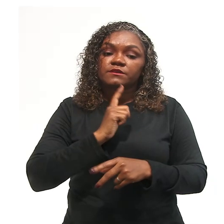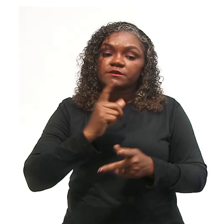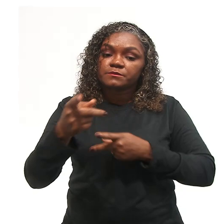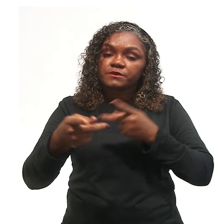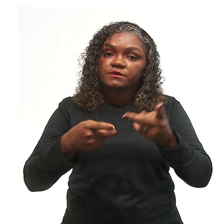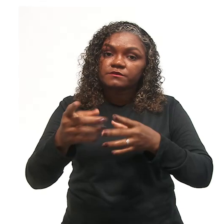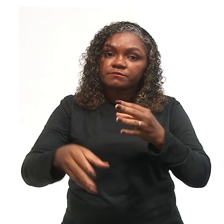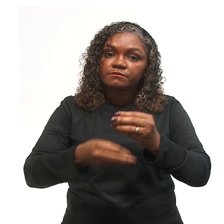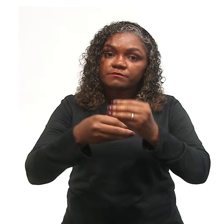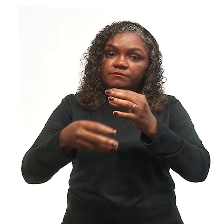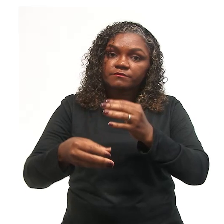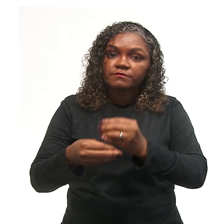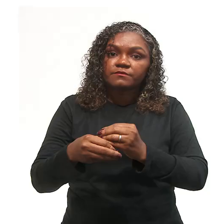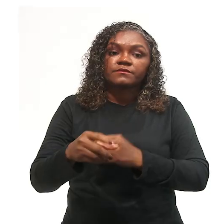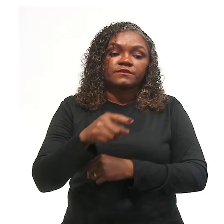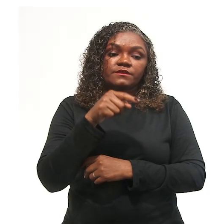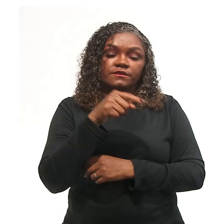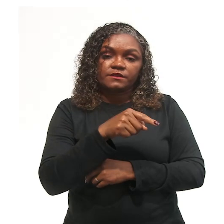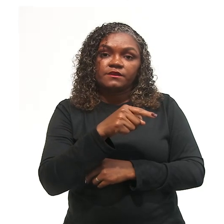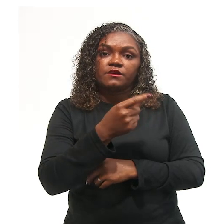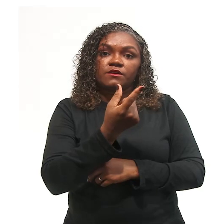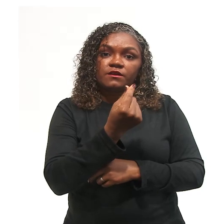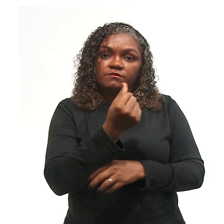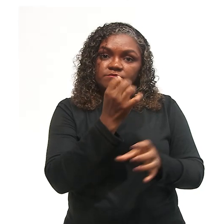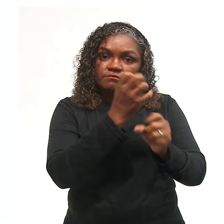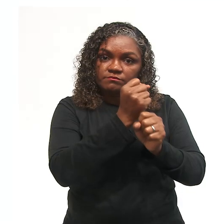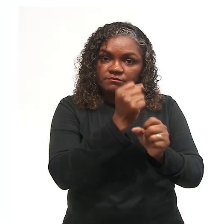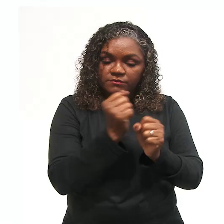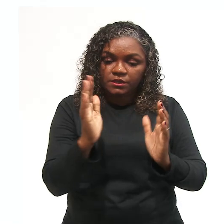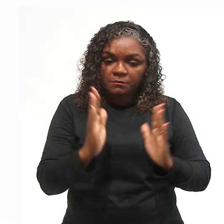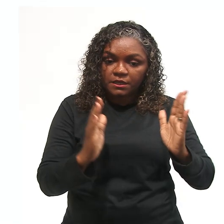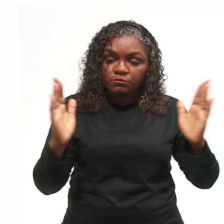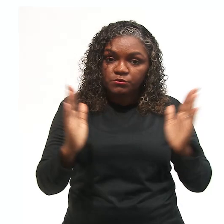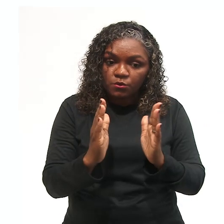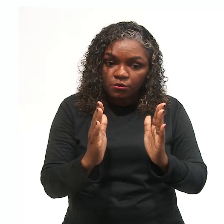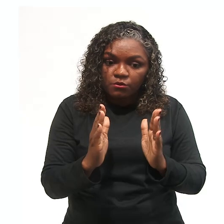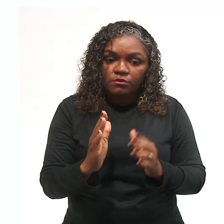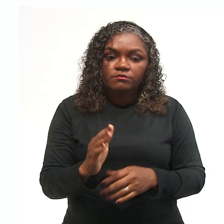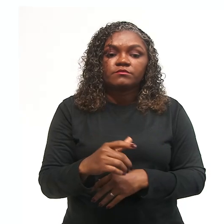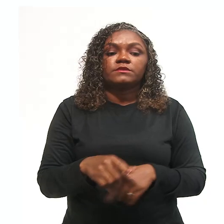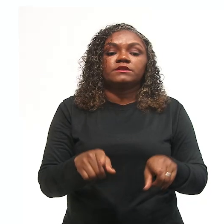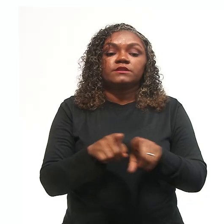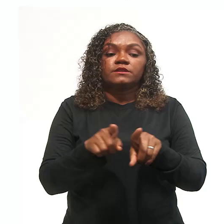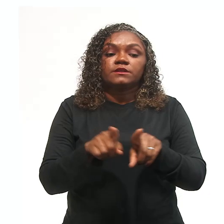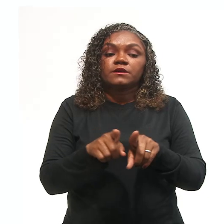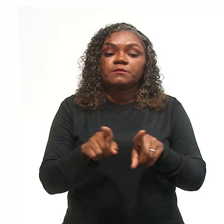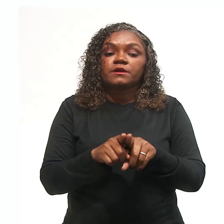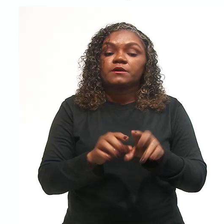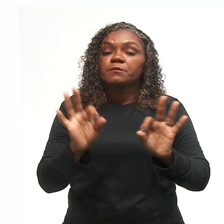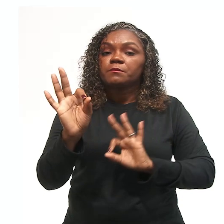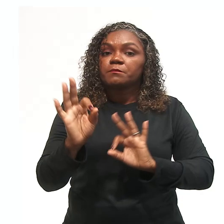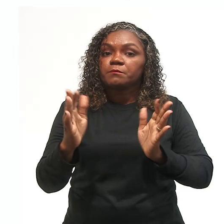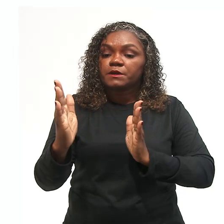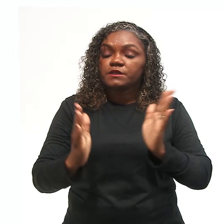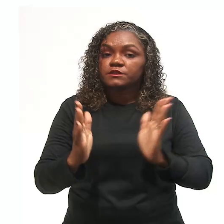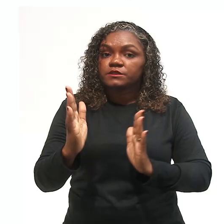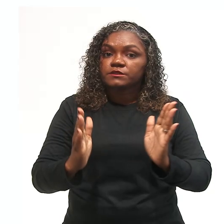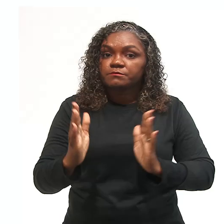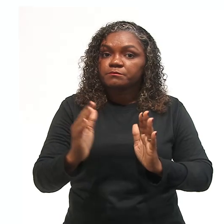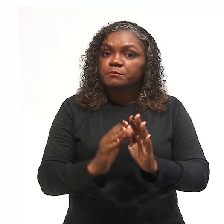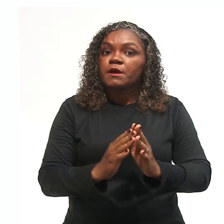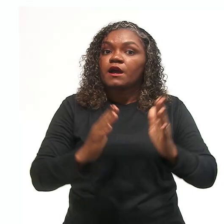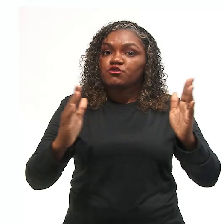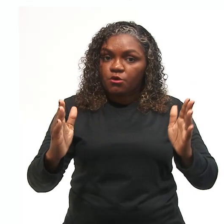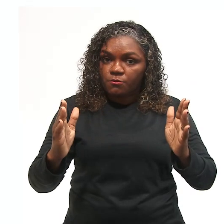de integração entre o orçamento propriamente dito, aquele de curto prazo, a LOA, enfim, né? E o planejamento de médio e